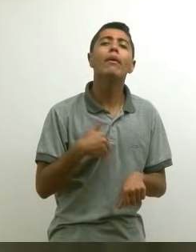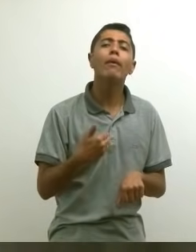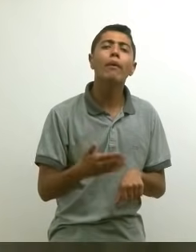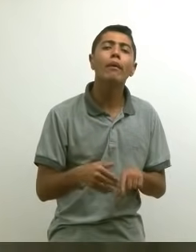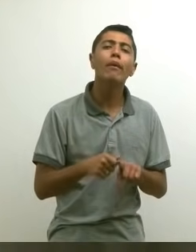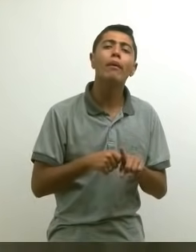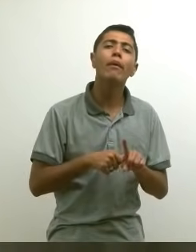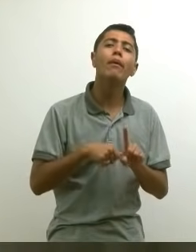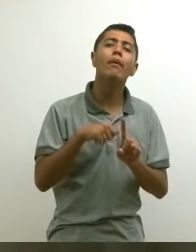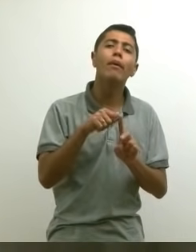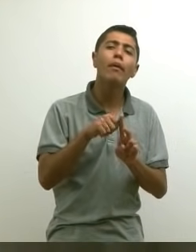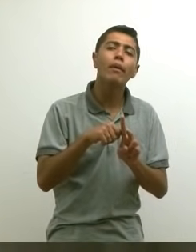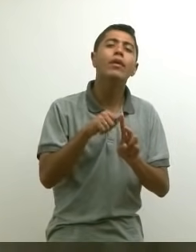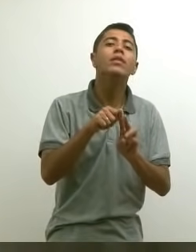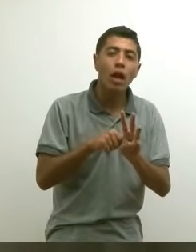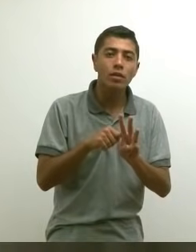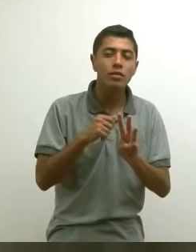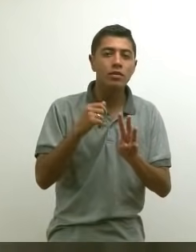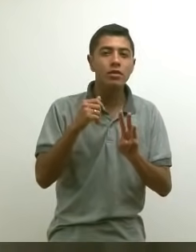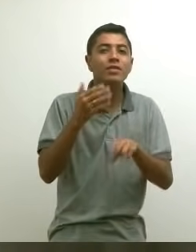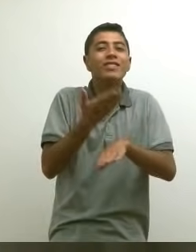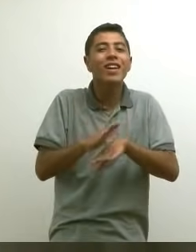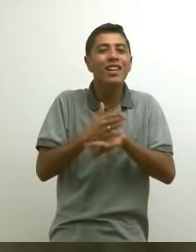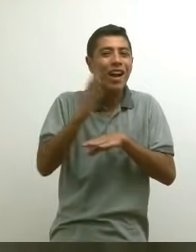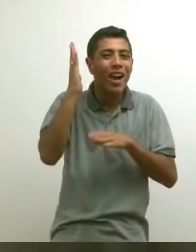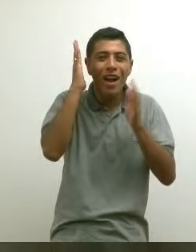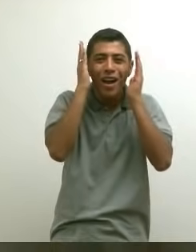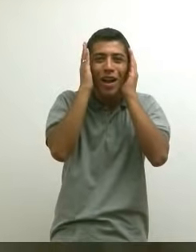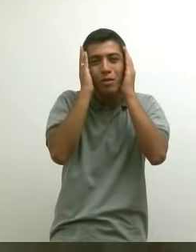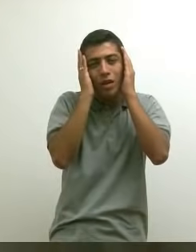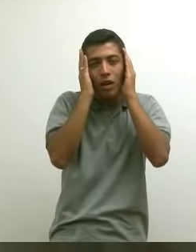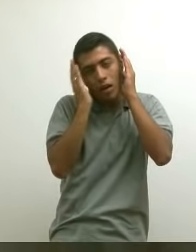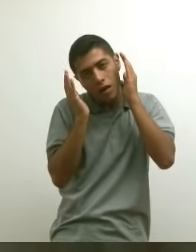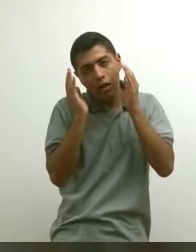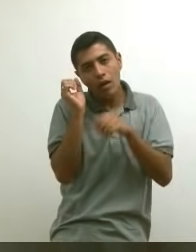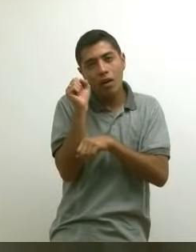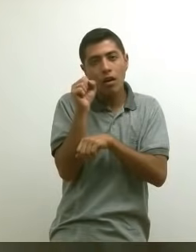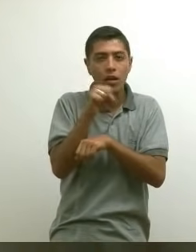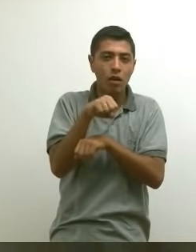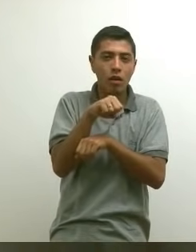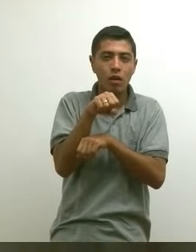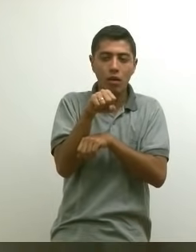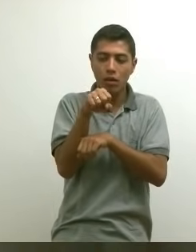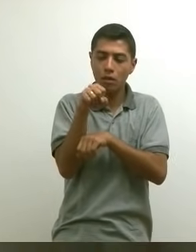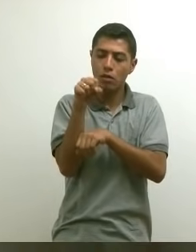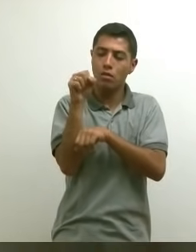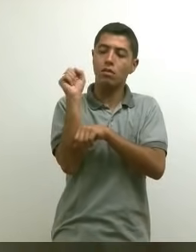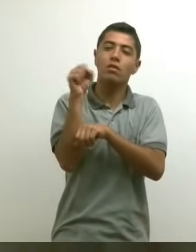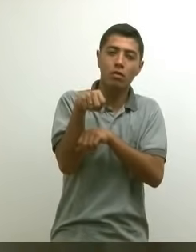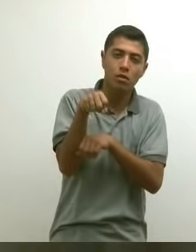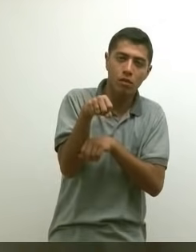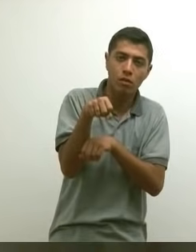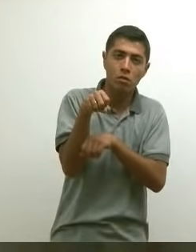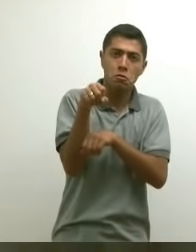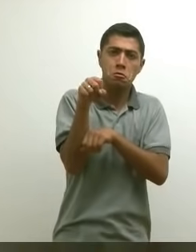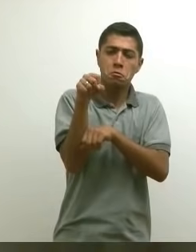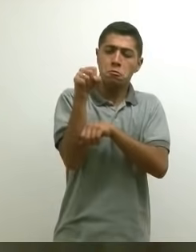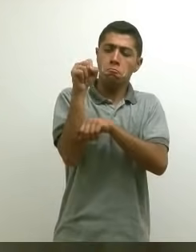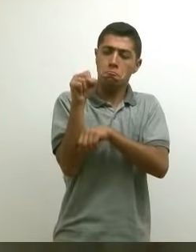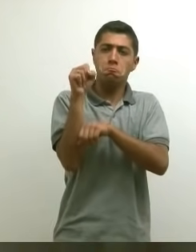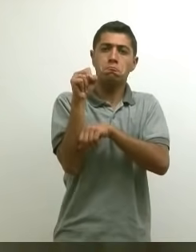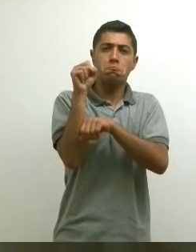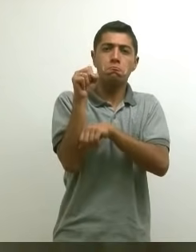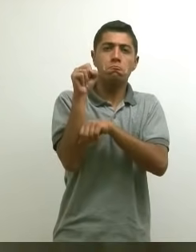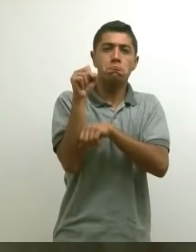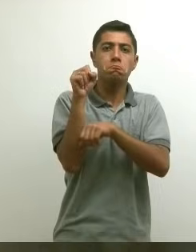serão da água e dos três meses até um ano de idade esses nove meses seguintes a